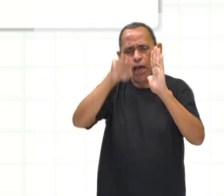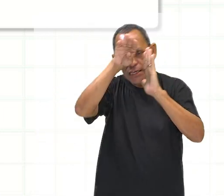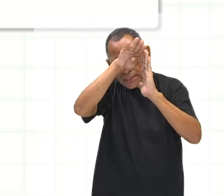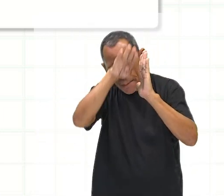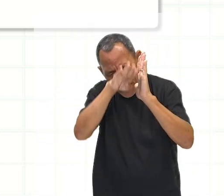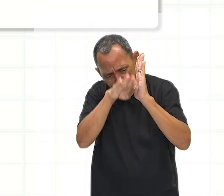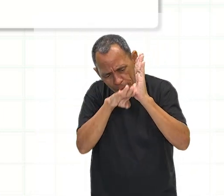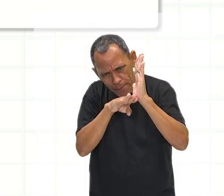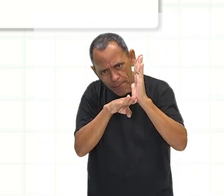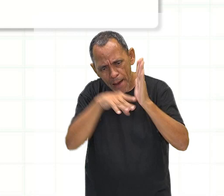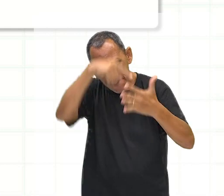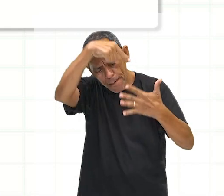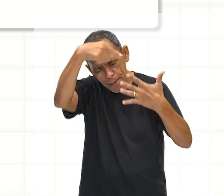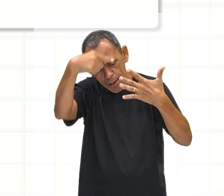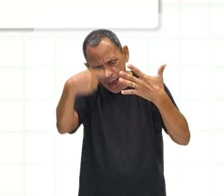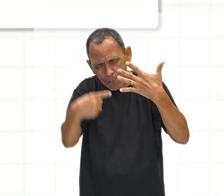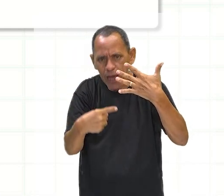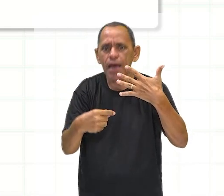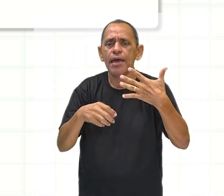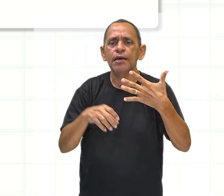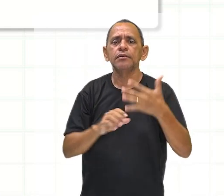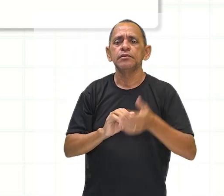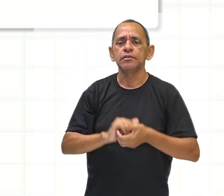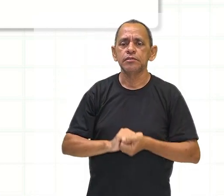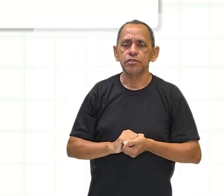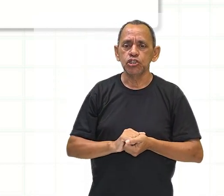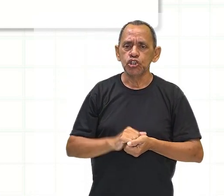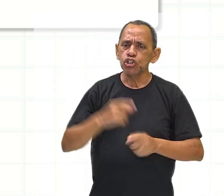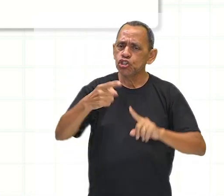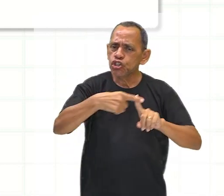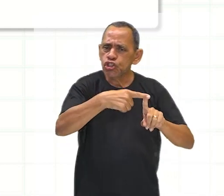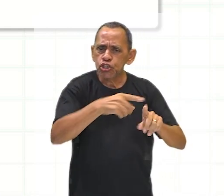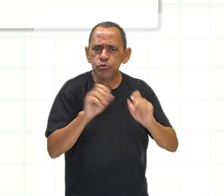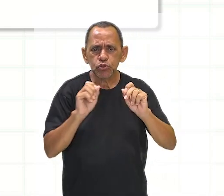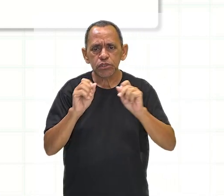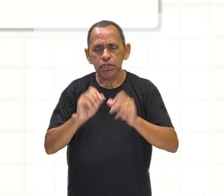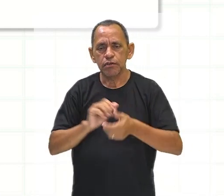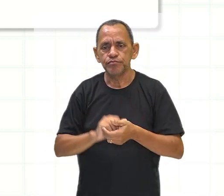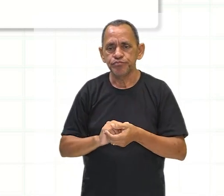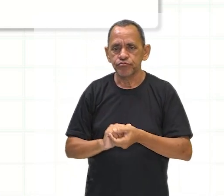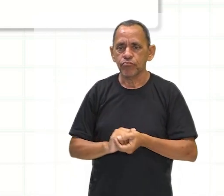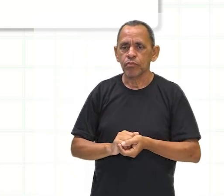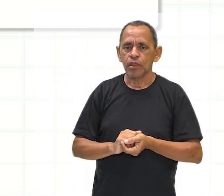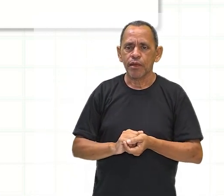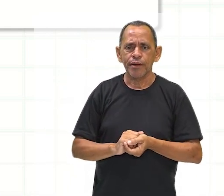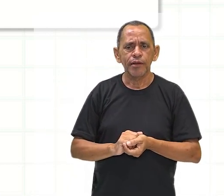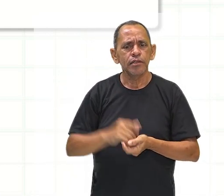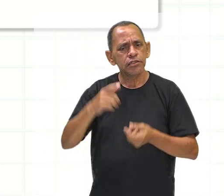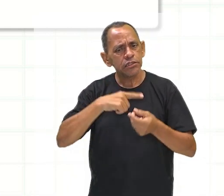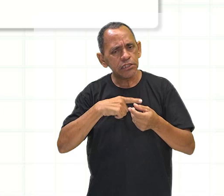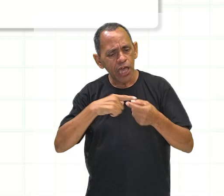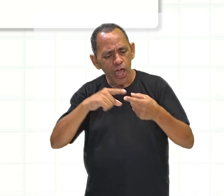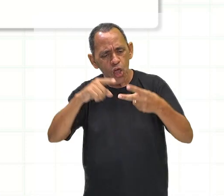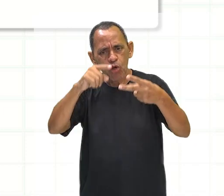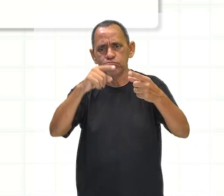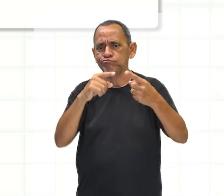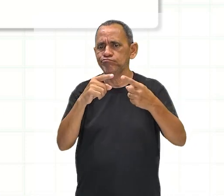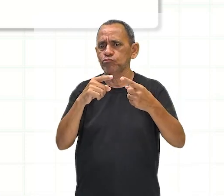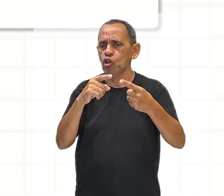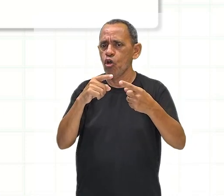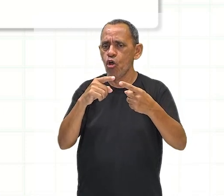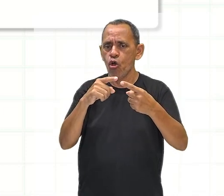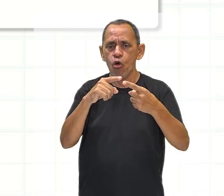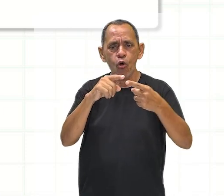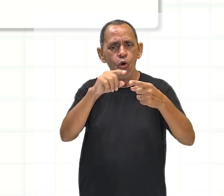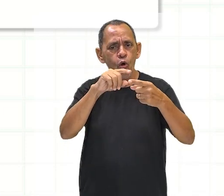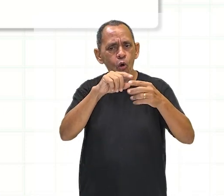e o esponjoso, certo? E aqui nessa região, ó, passa o quê? A uretra, ó, bem nessa região ali do pênis está